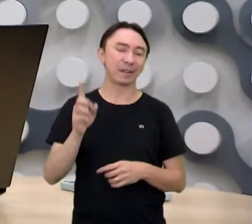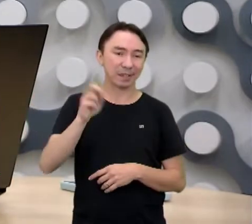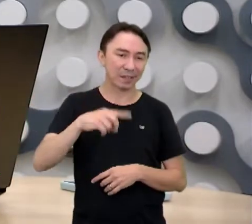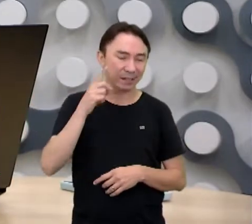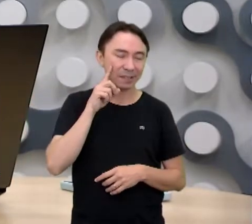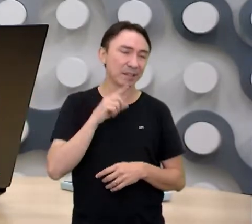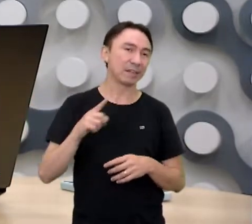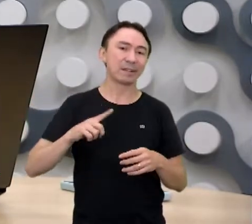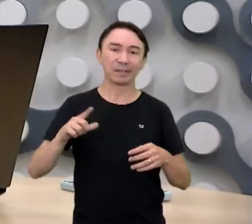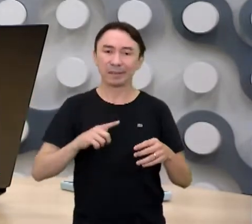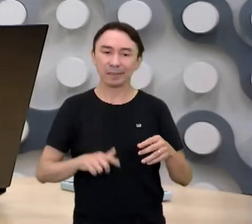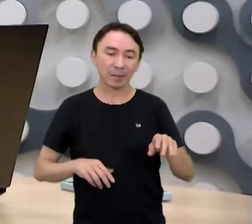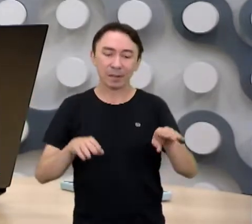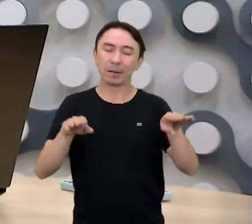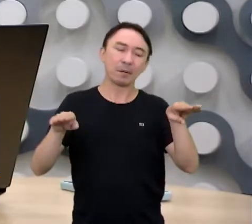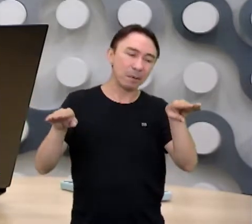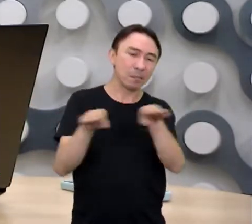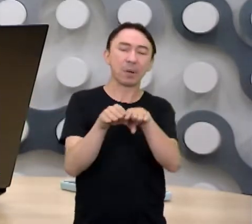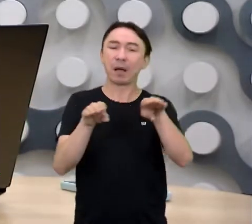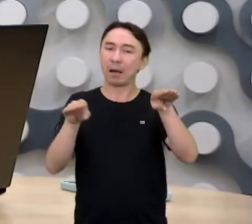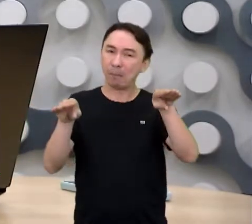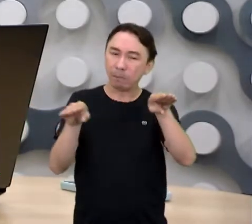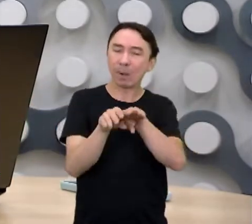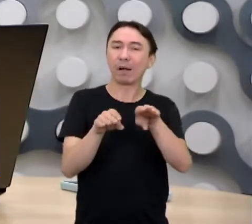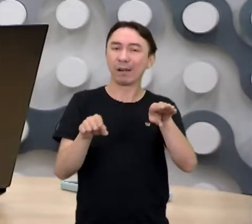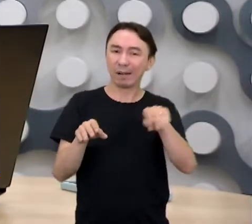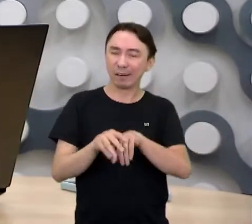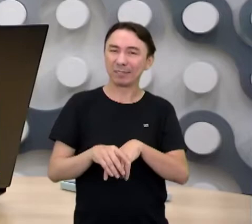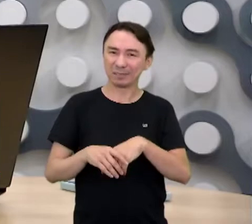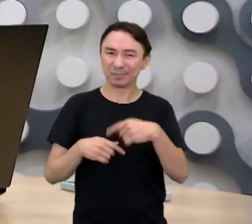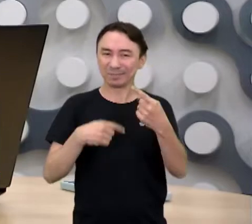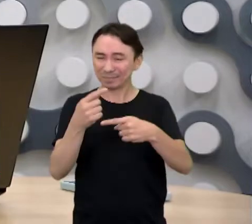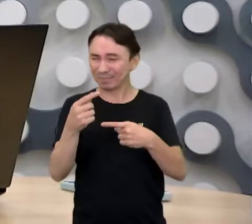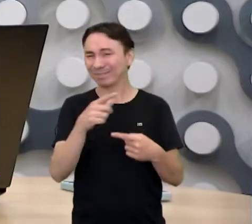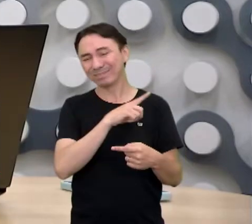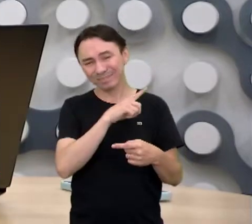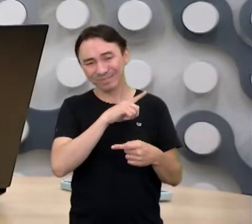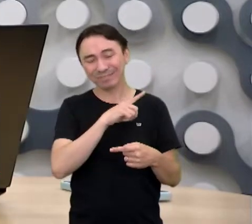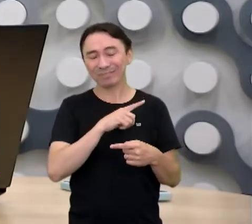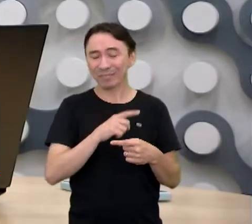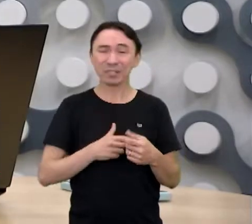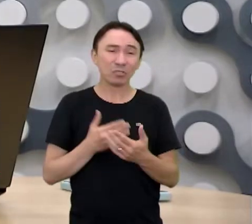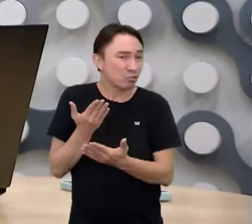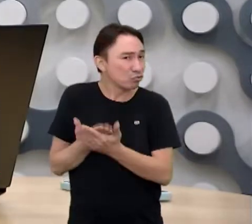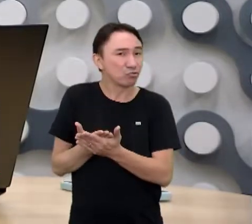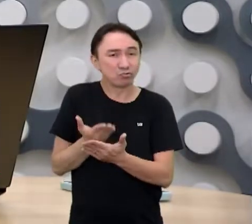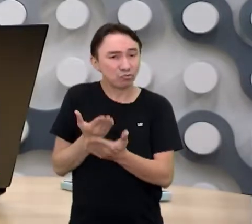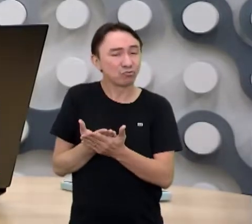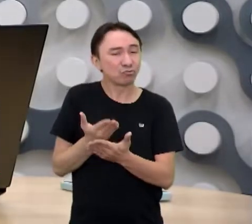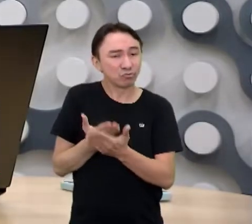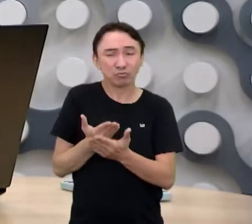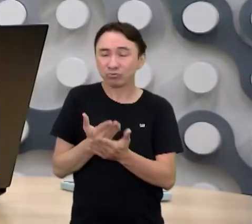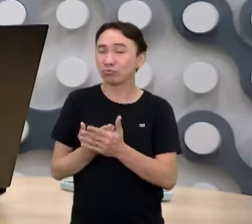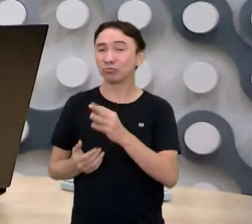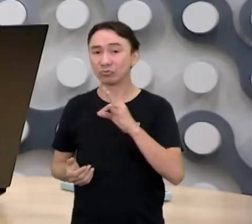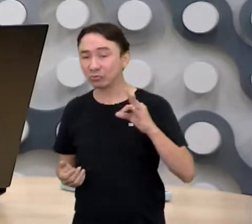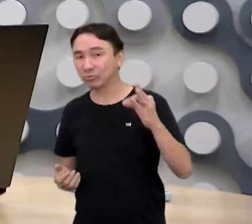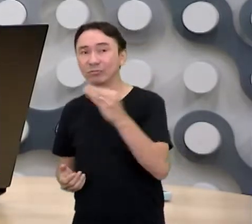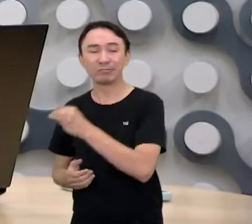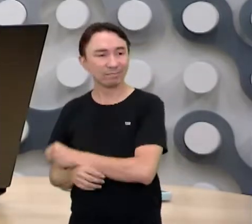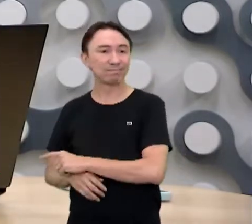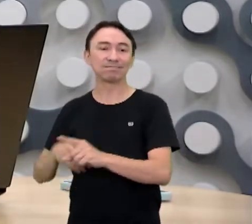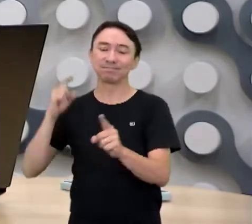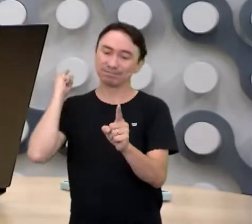placas tectônicas, né, já no período aí pós da Segunda Guerra Mundial. Então todos esses estudos aí, né, verificaram que havia